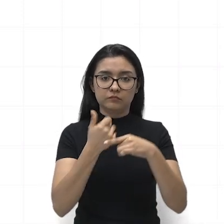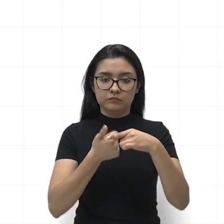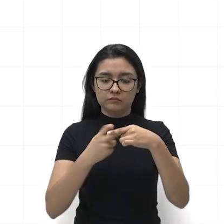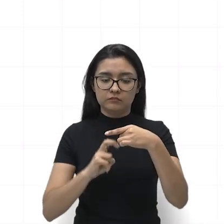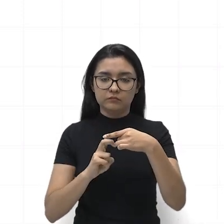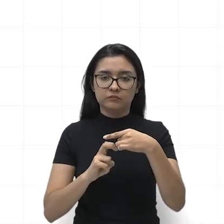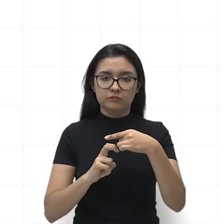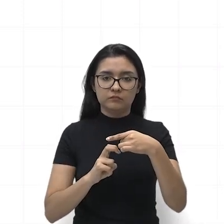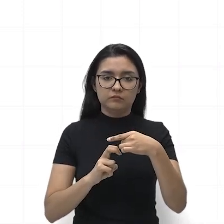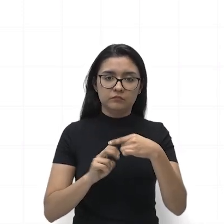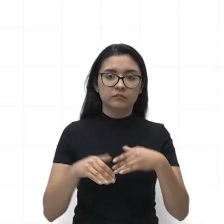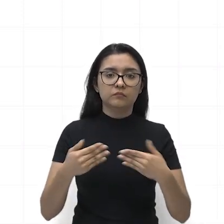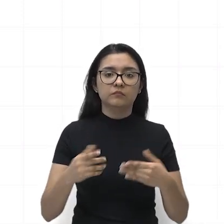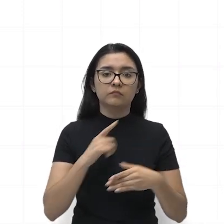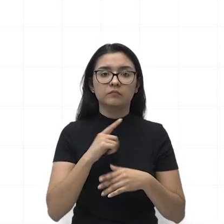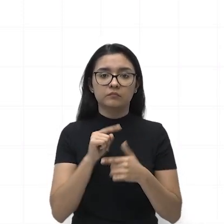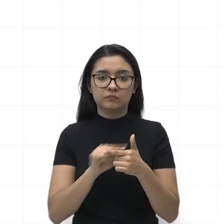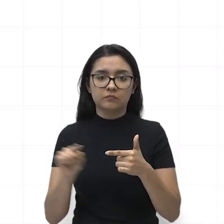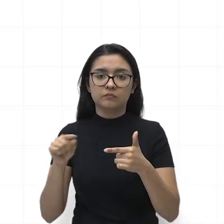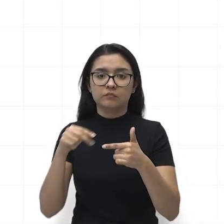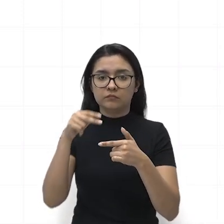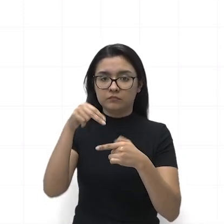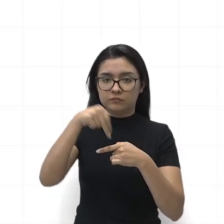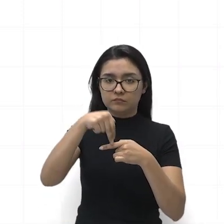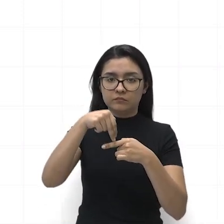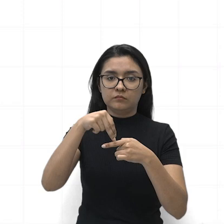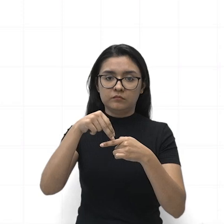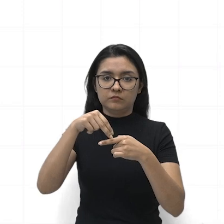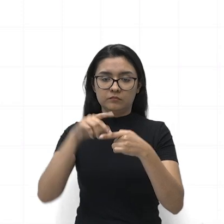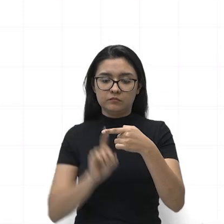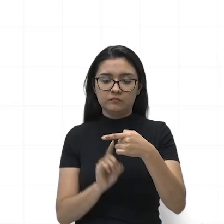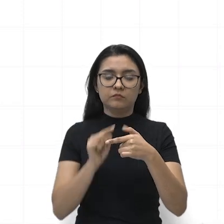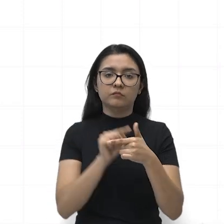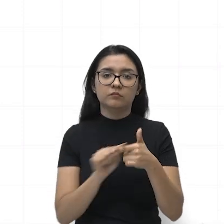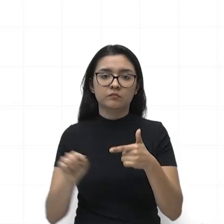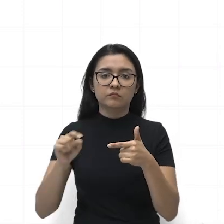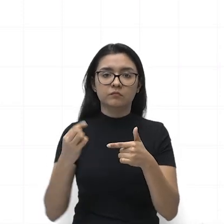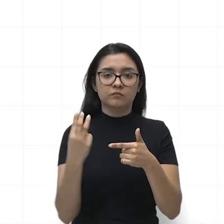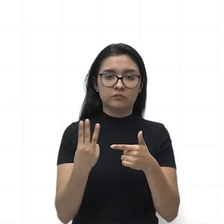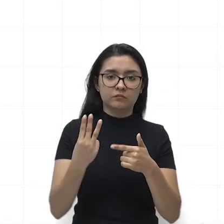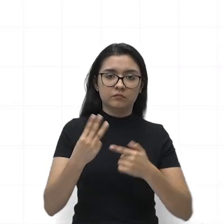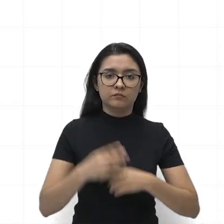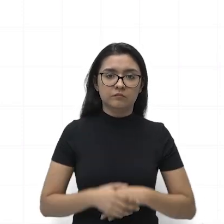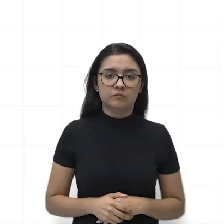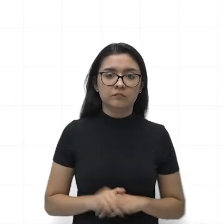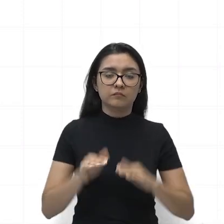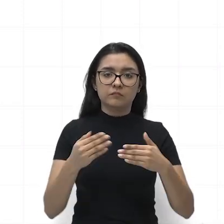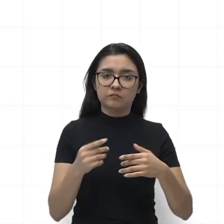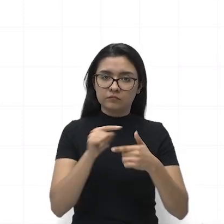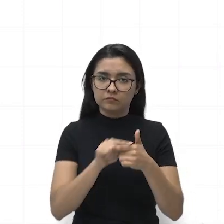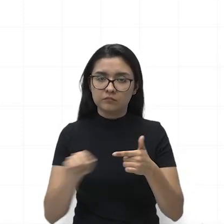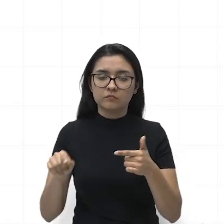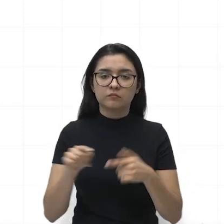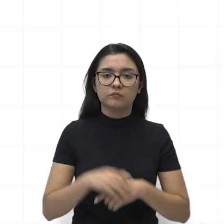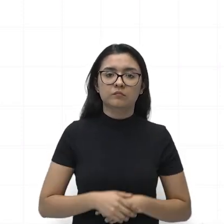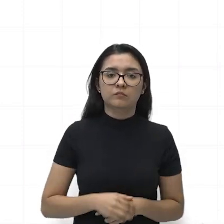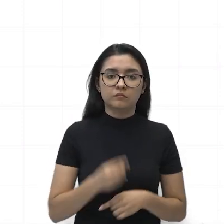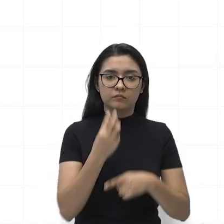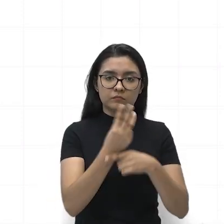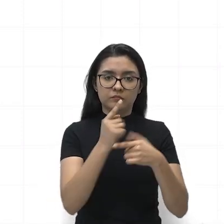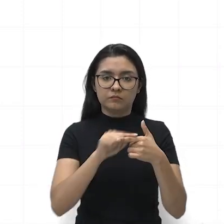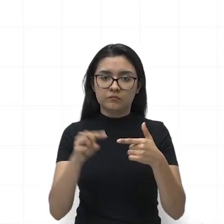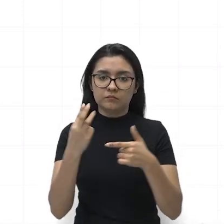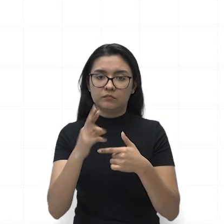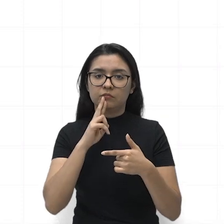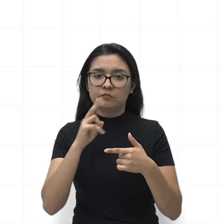ou 3/15, e vamos dividir o numerador e o denominador por 3, tá legal? E aí, fazendo a divisão, 3 dividido por 3, a resposta